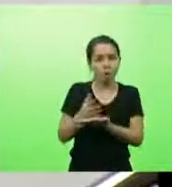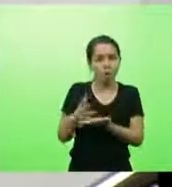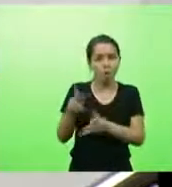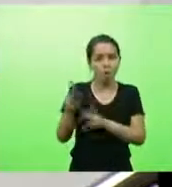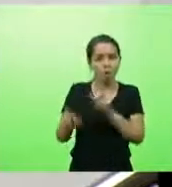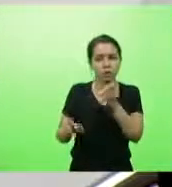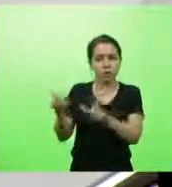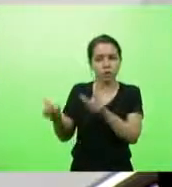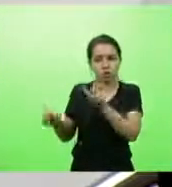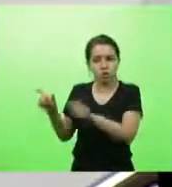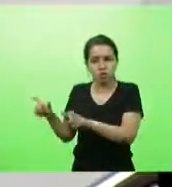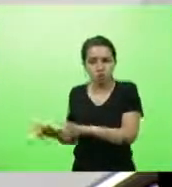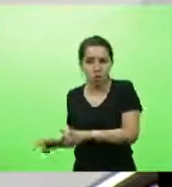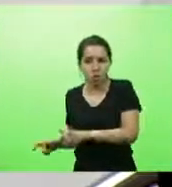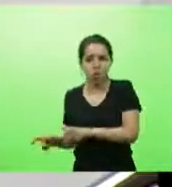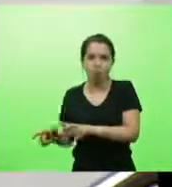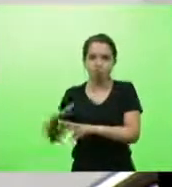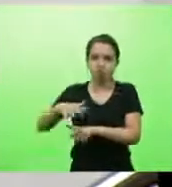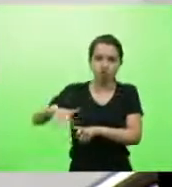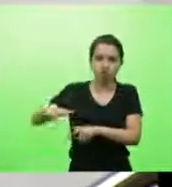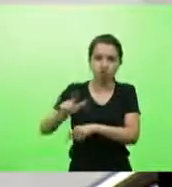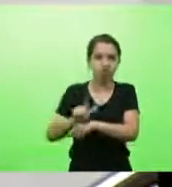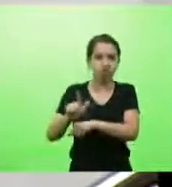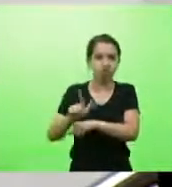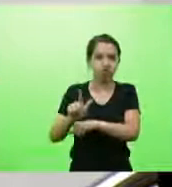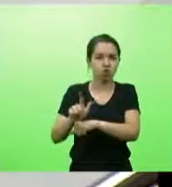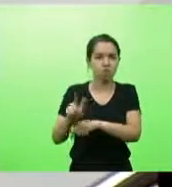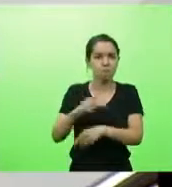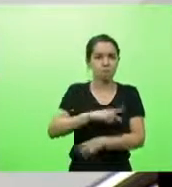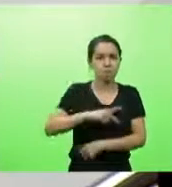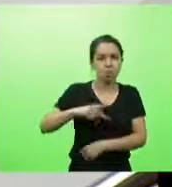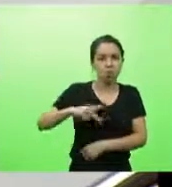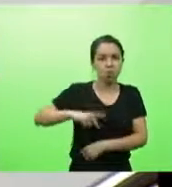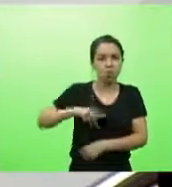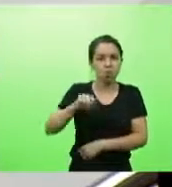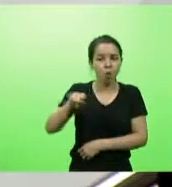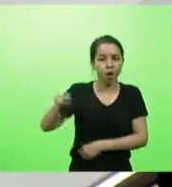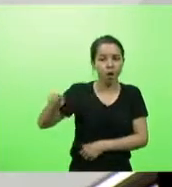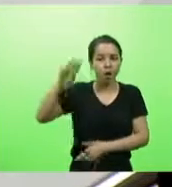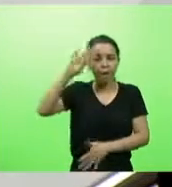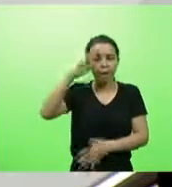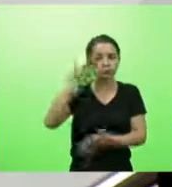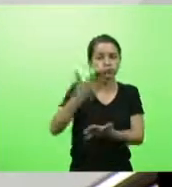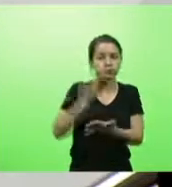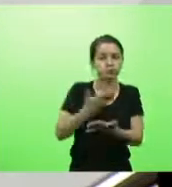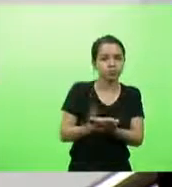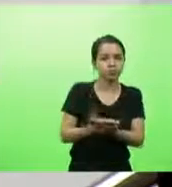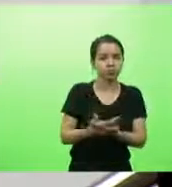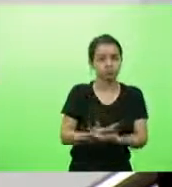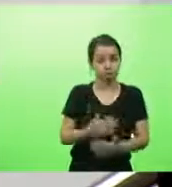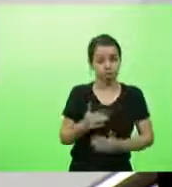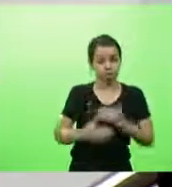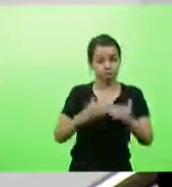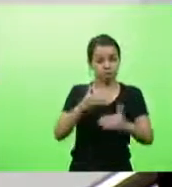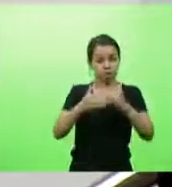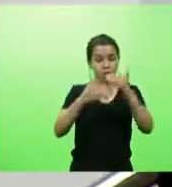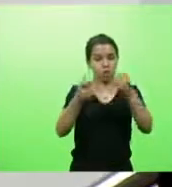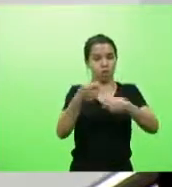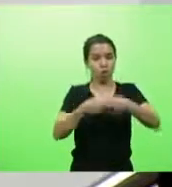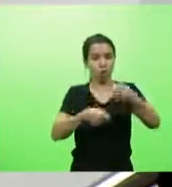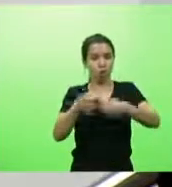burocrático, entre os nossos gestores públicos, acreditam que a função do crescimento econômico é a prosperidade do